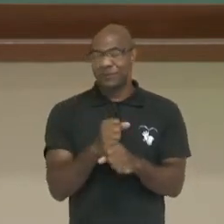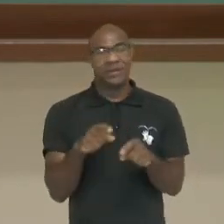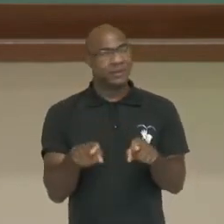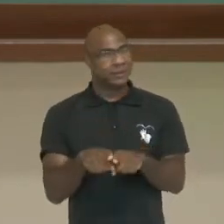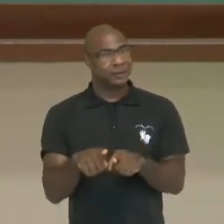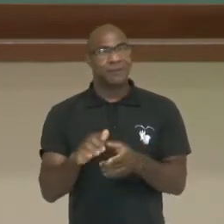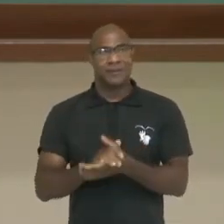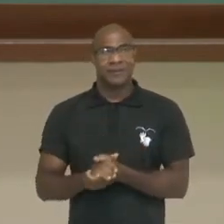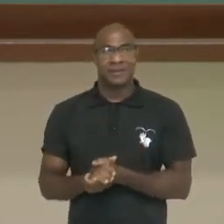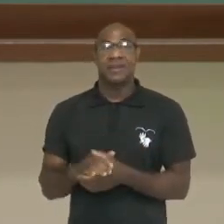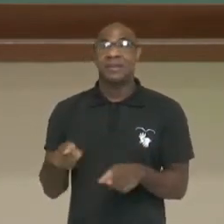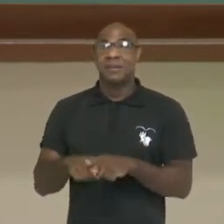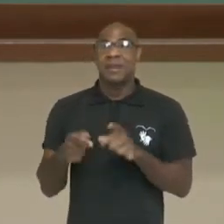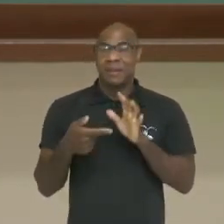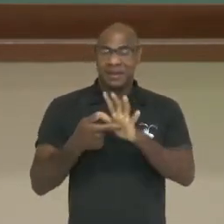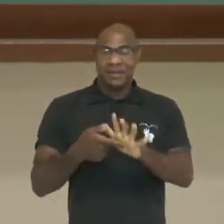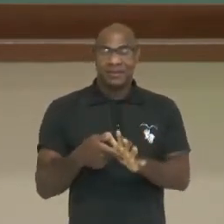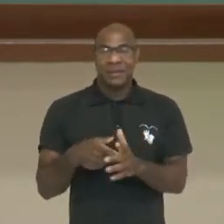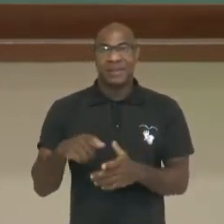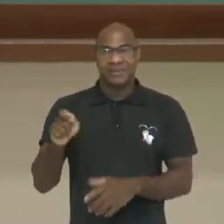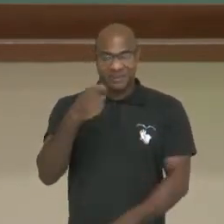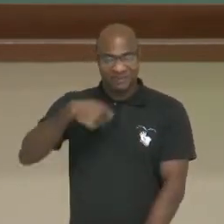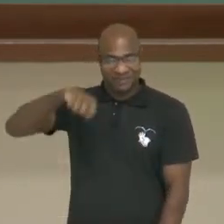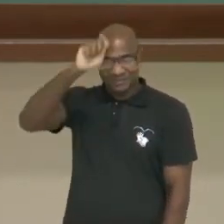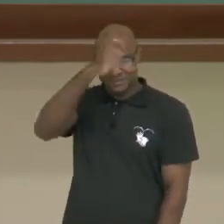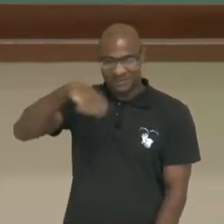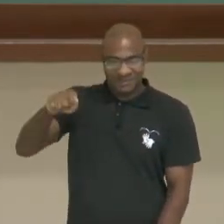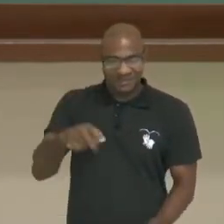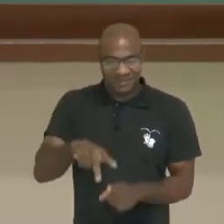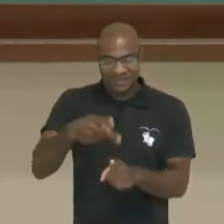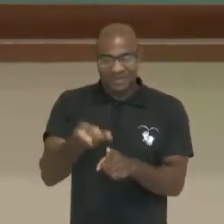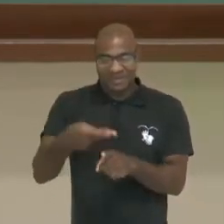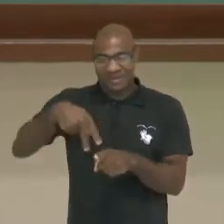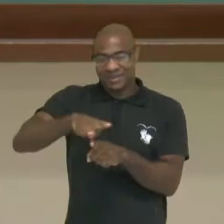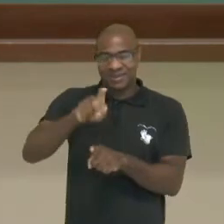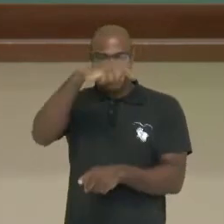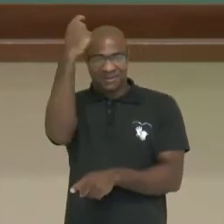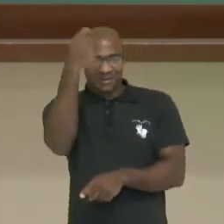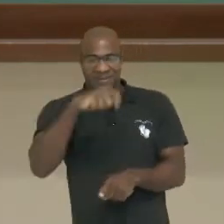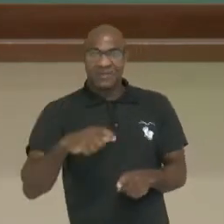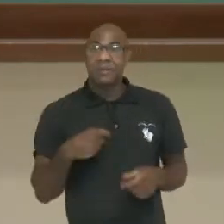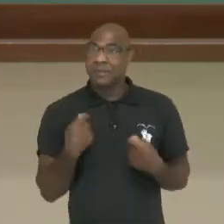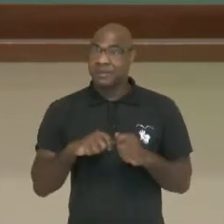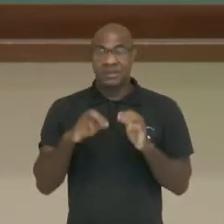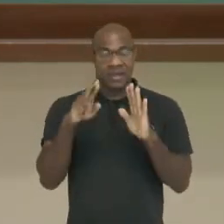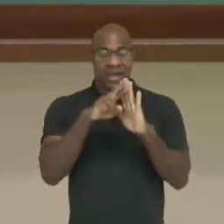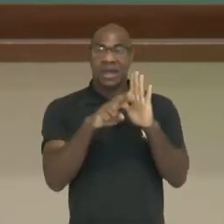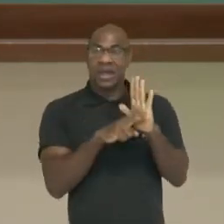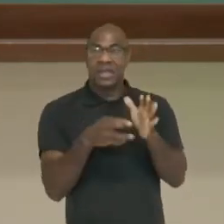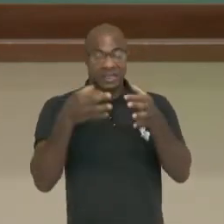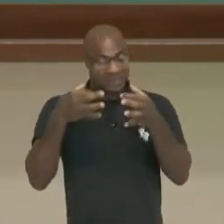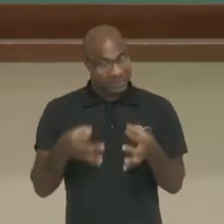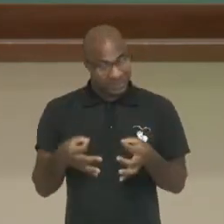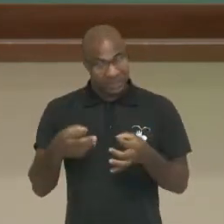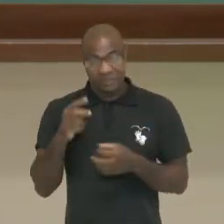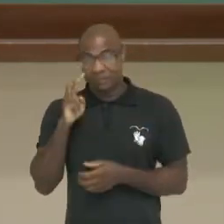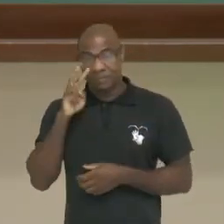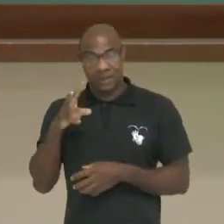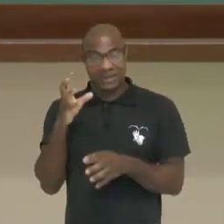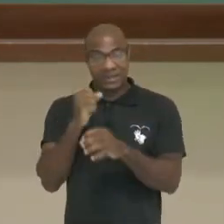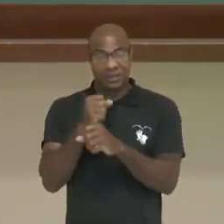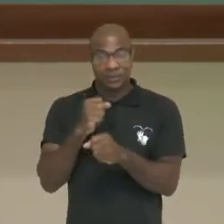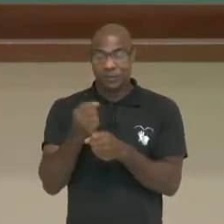apresentação de ginástica artística, precisam haver critérios rigorosos, né, para que se pontue. Como que vamos dizer